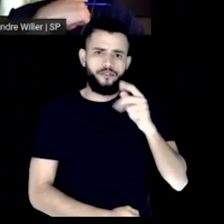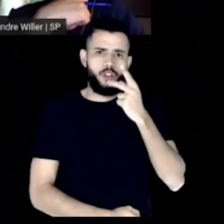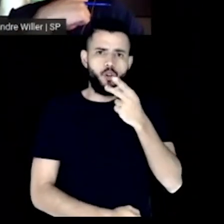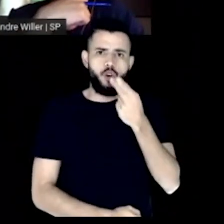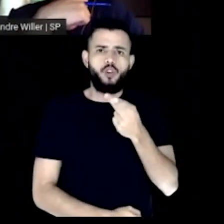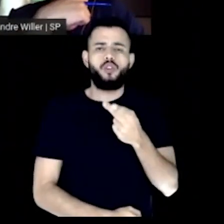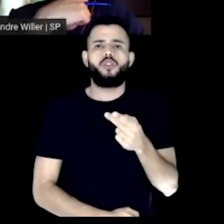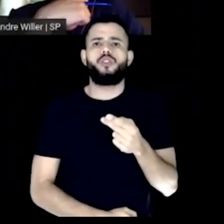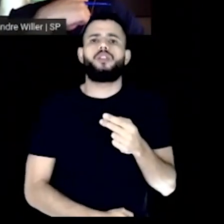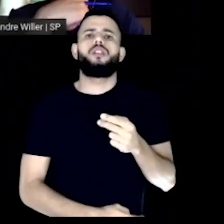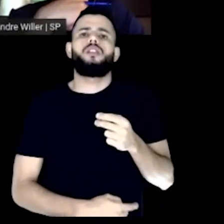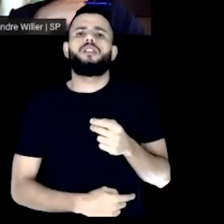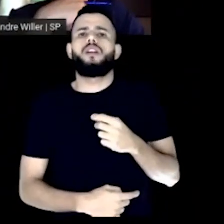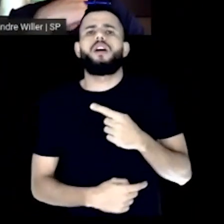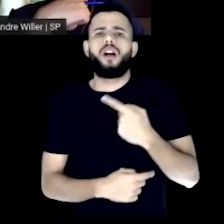a Luísa colocou, né?